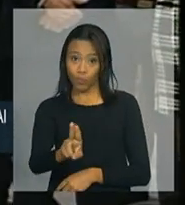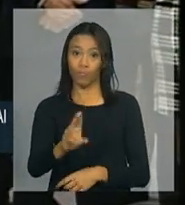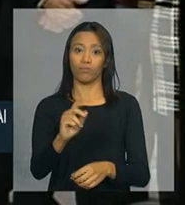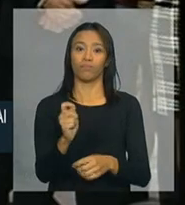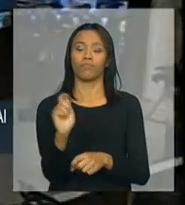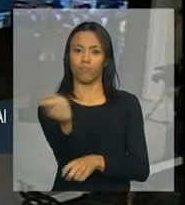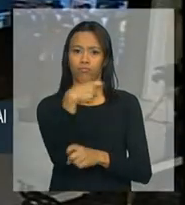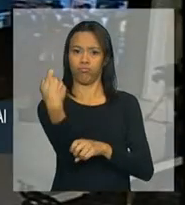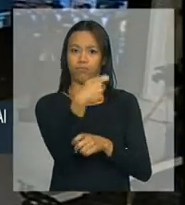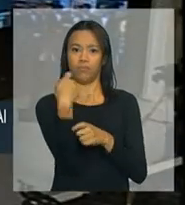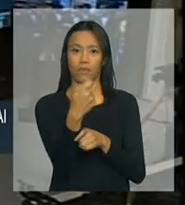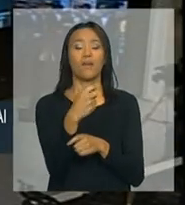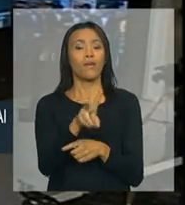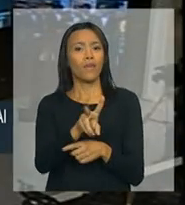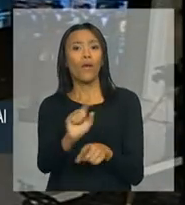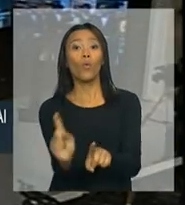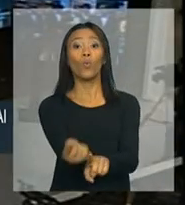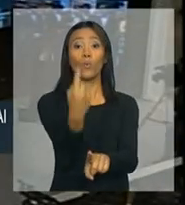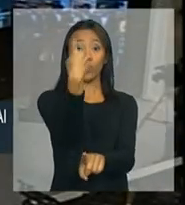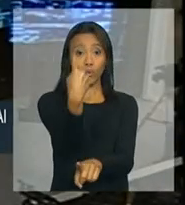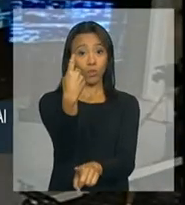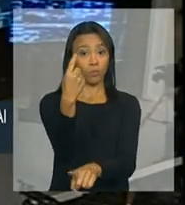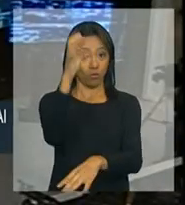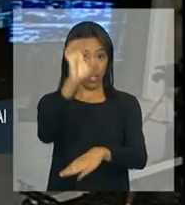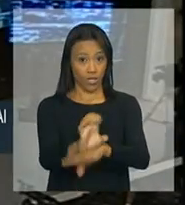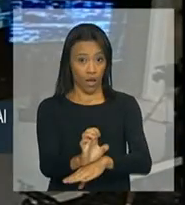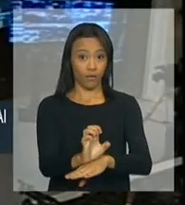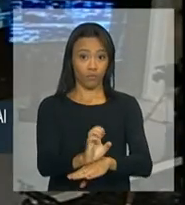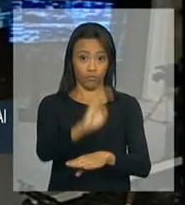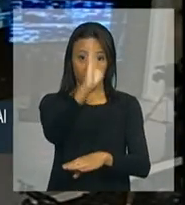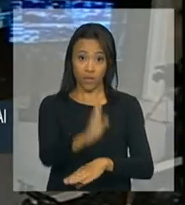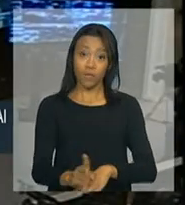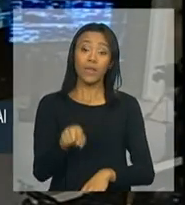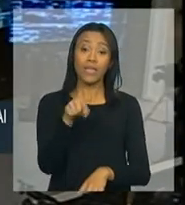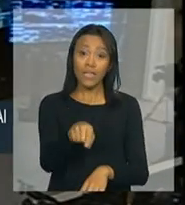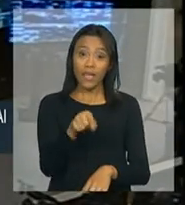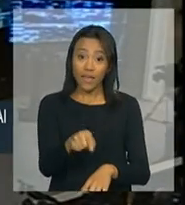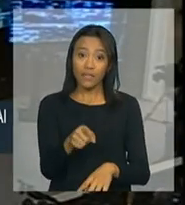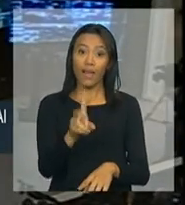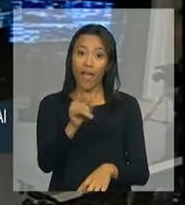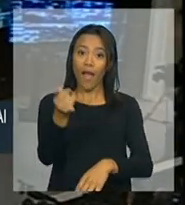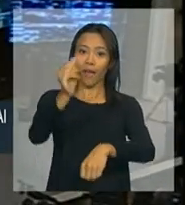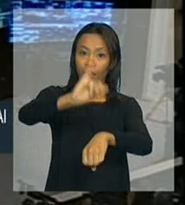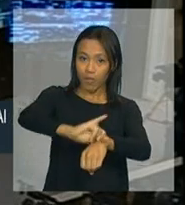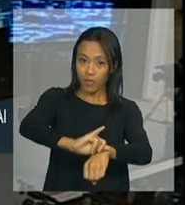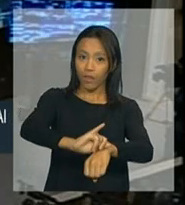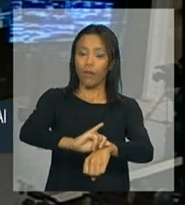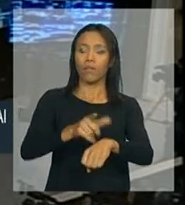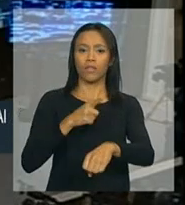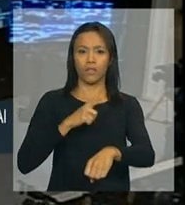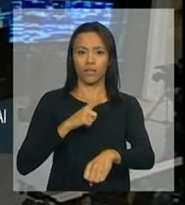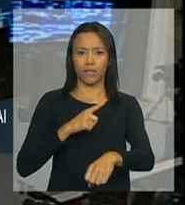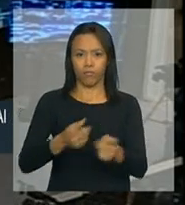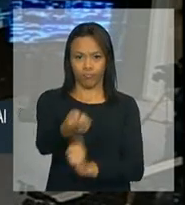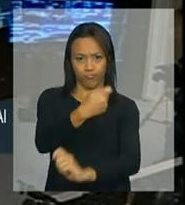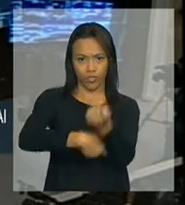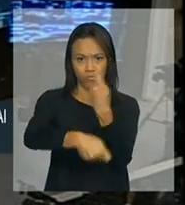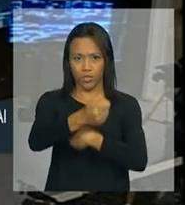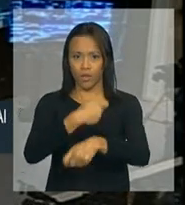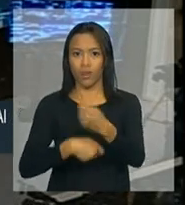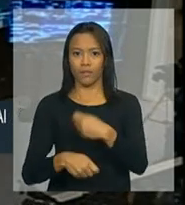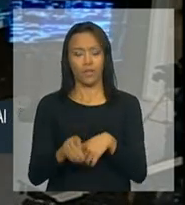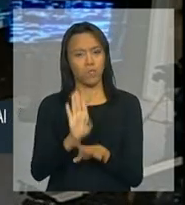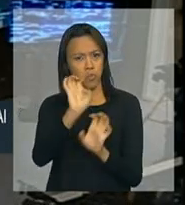único estado da federação em que o governo do estado administra o SAMU da capital. E é muito bem administrado